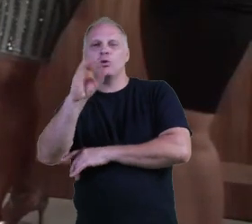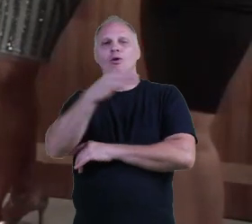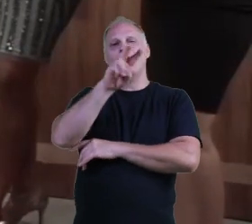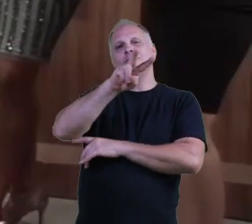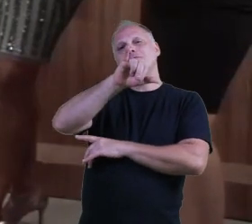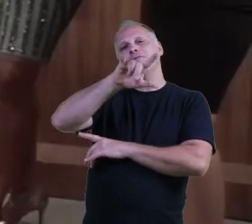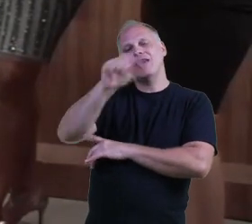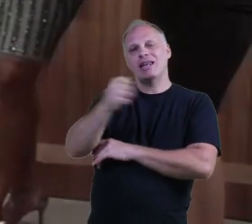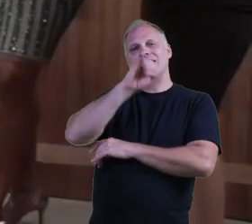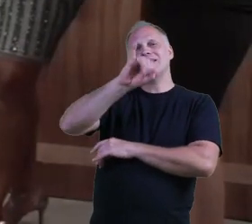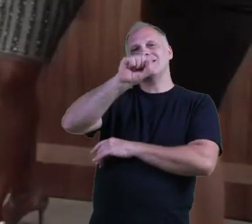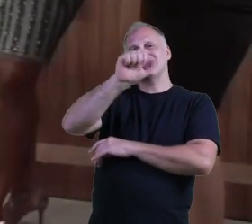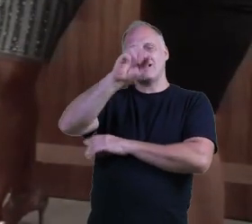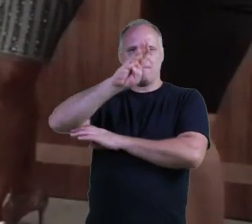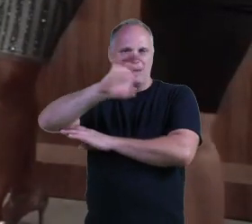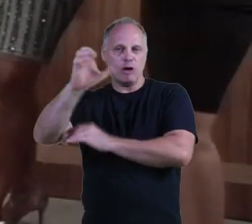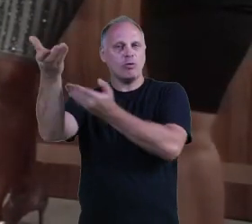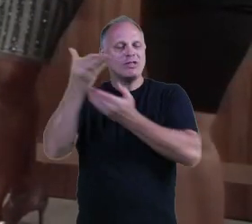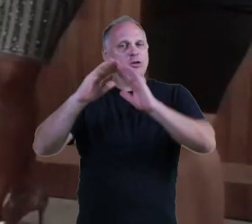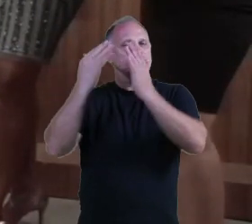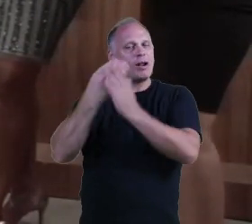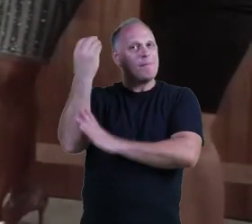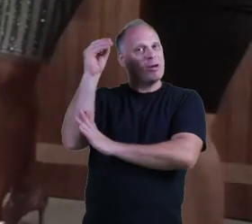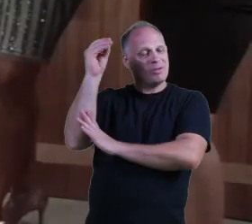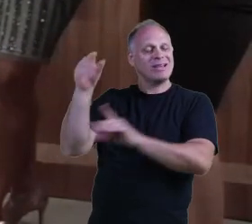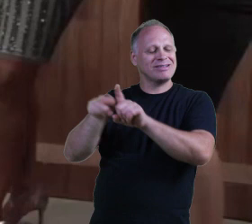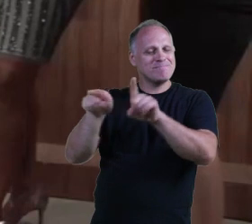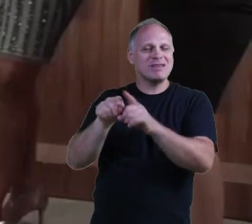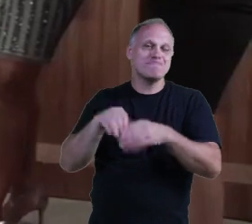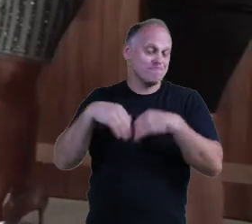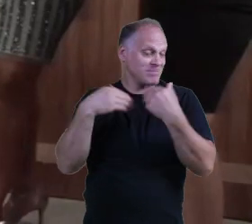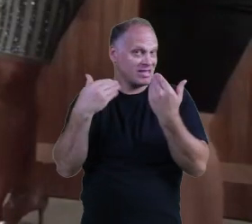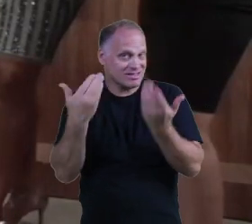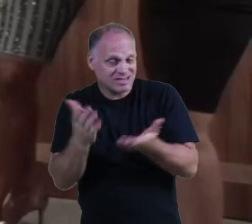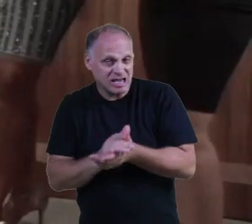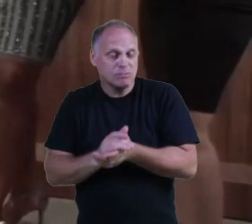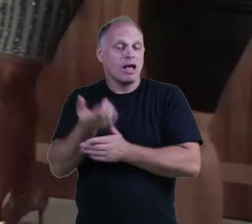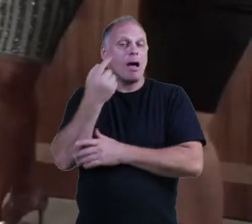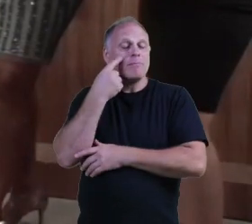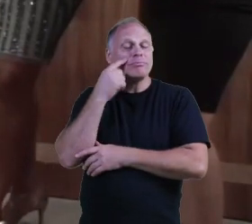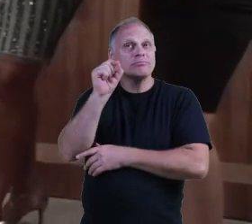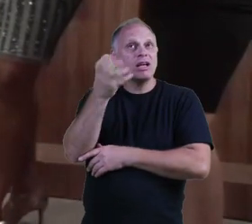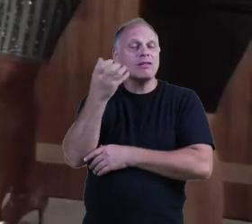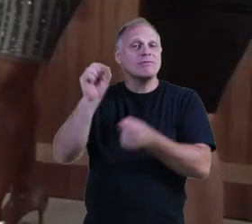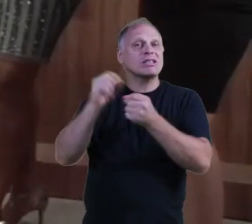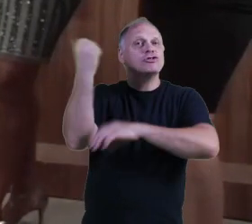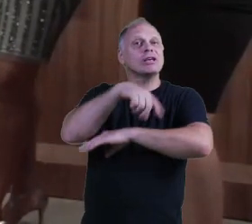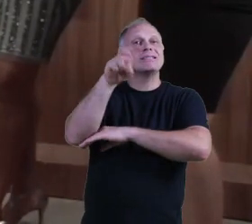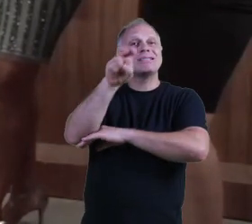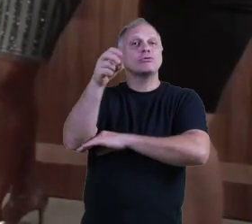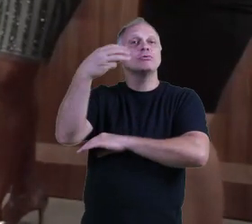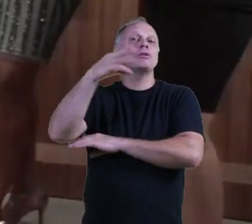tem o convite de uma escola de Porto Alegre, em um grupo show de Porto Alegre. Então, está previsto